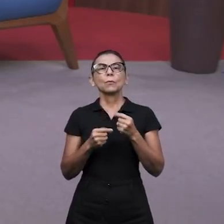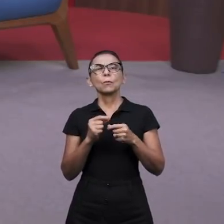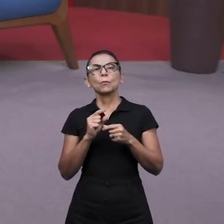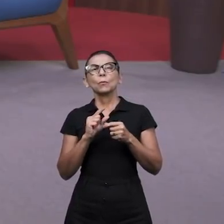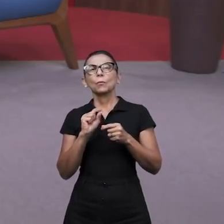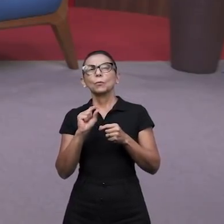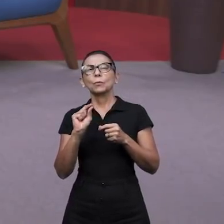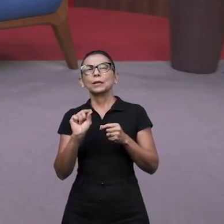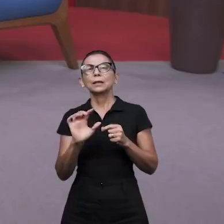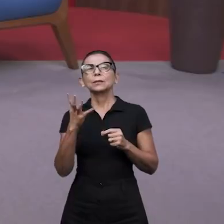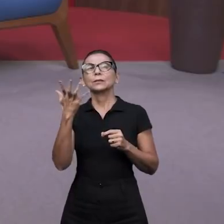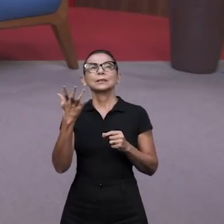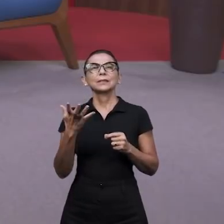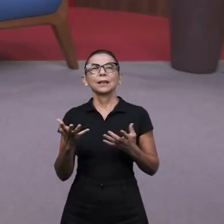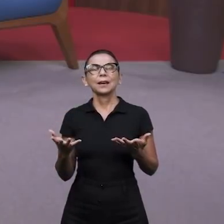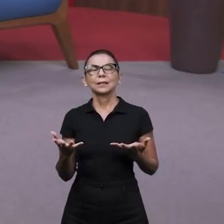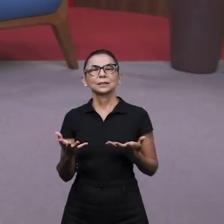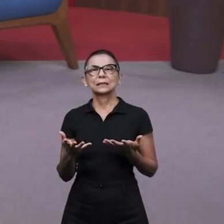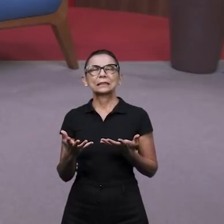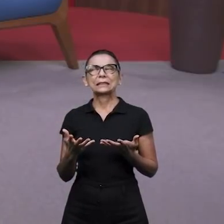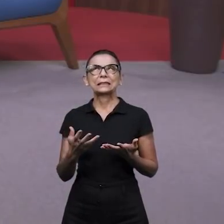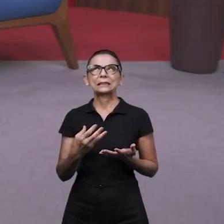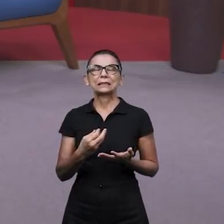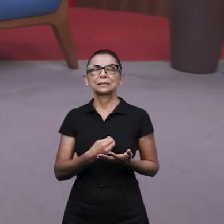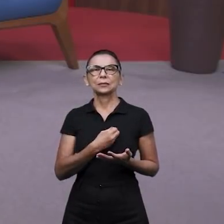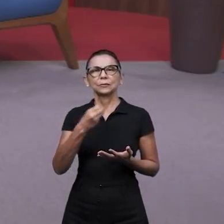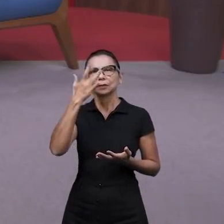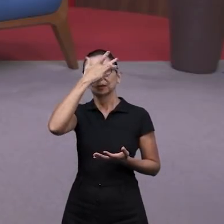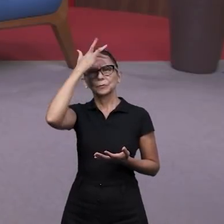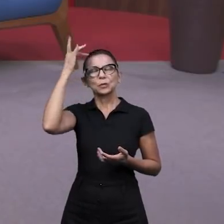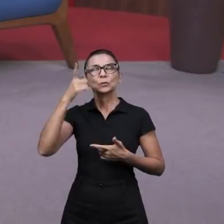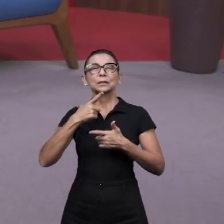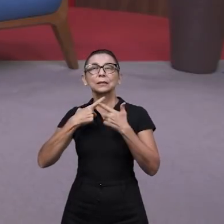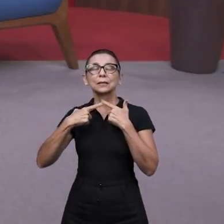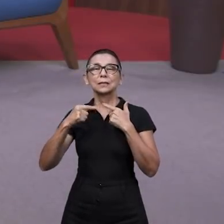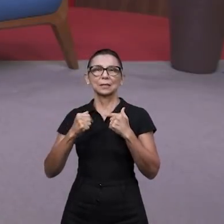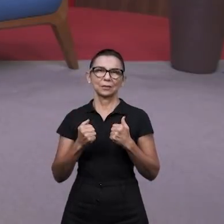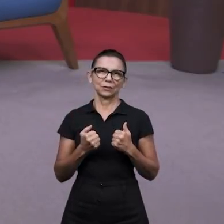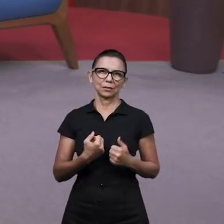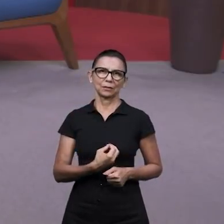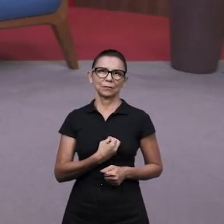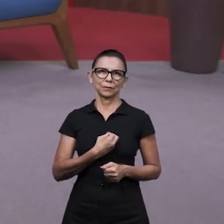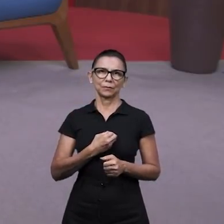na vida do crente, da vida da pessoa que deseja viver o projeto de Deus?